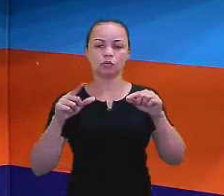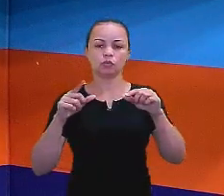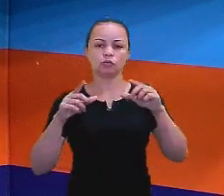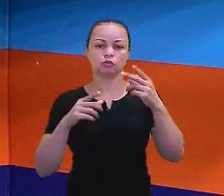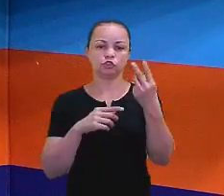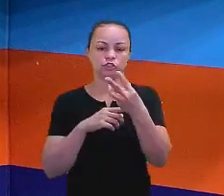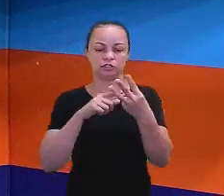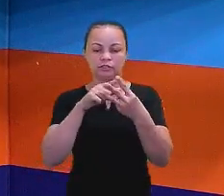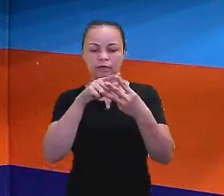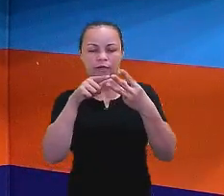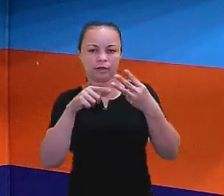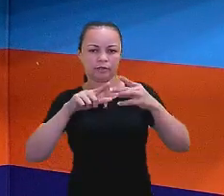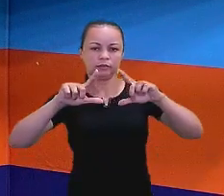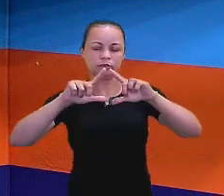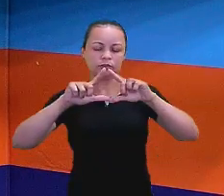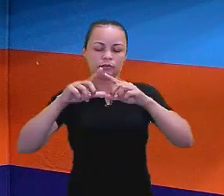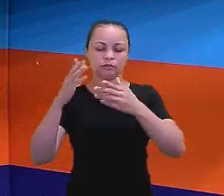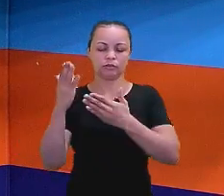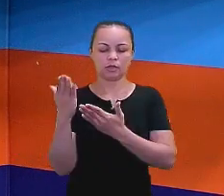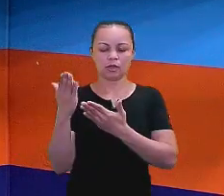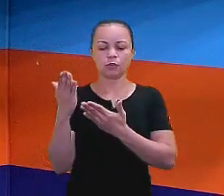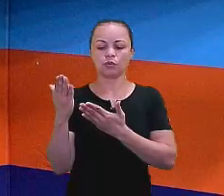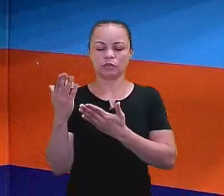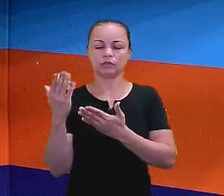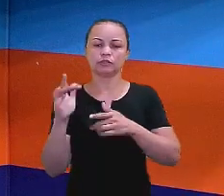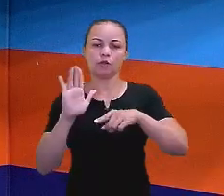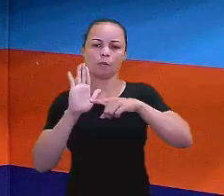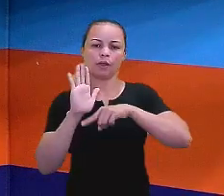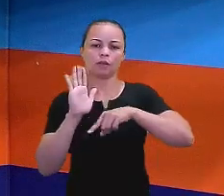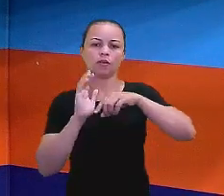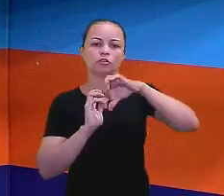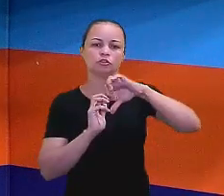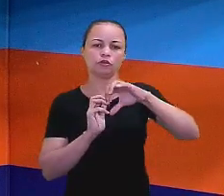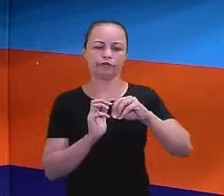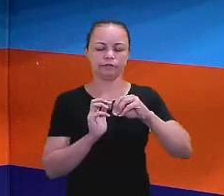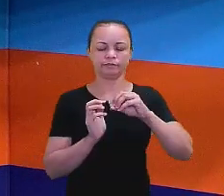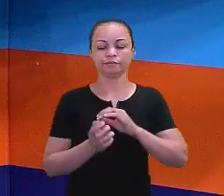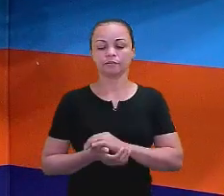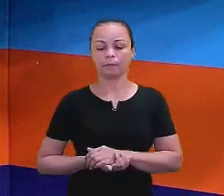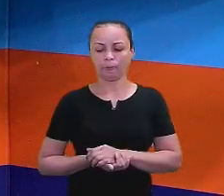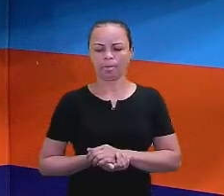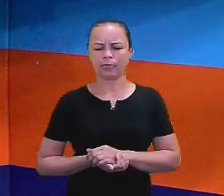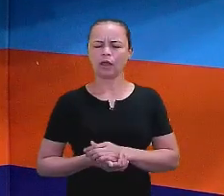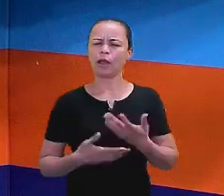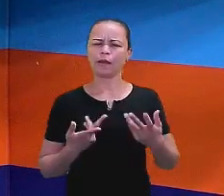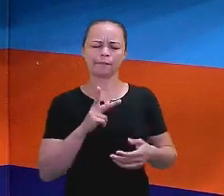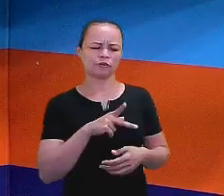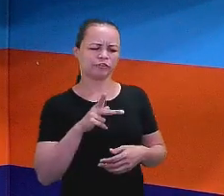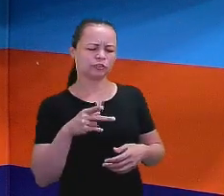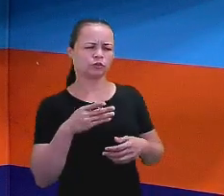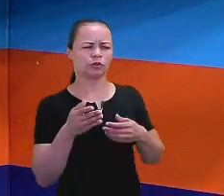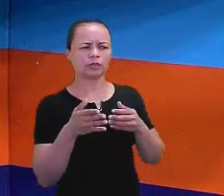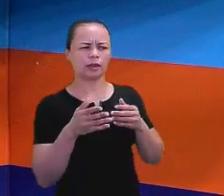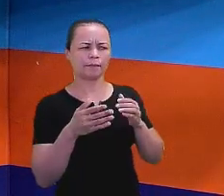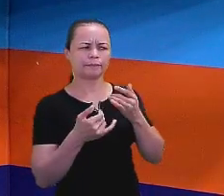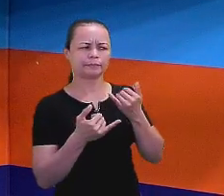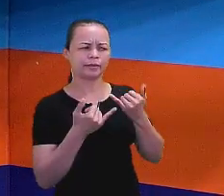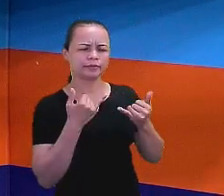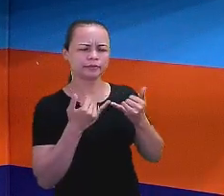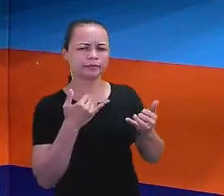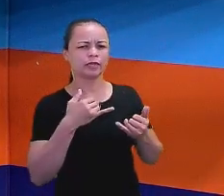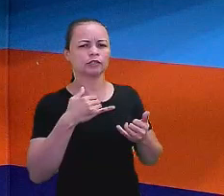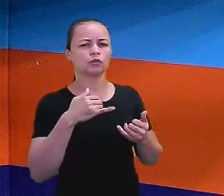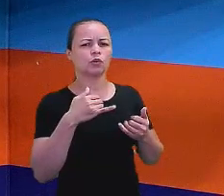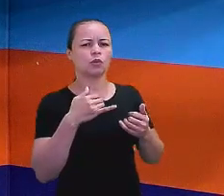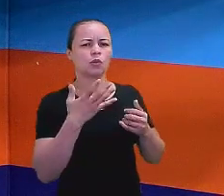agudos, todos os três são menores do que 90 graus. Ah, professora, mas aqui está parecendo um ângulo de 90. Não, veja que o